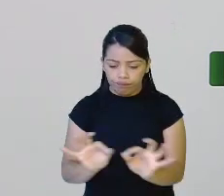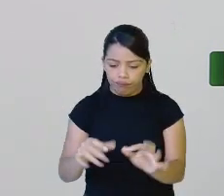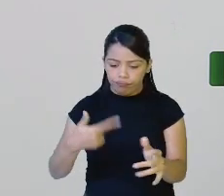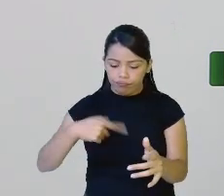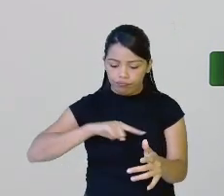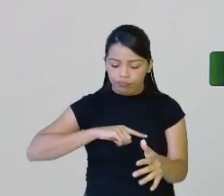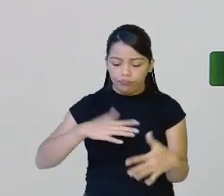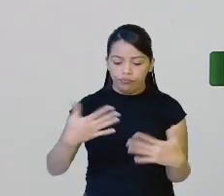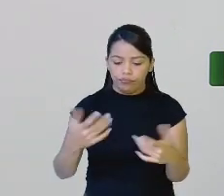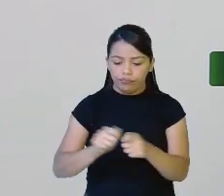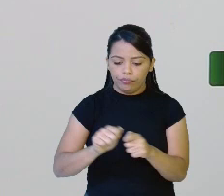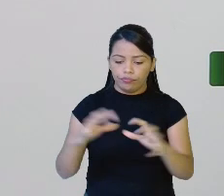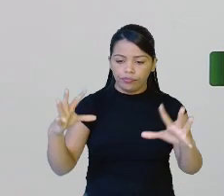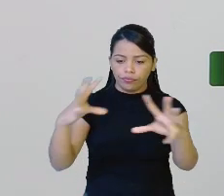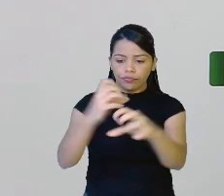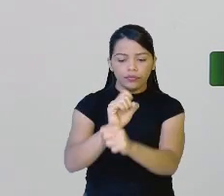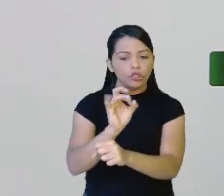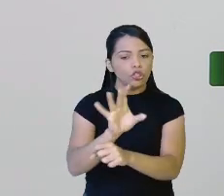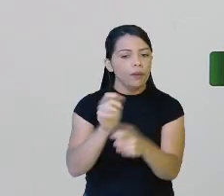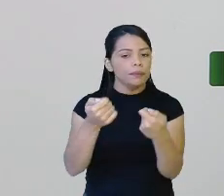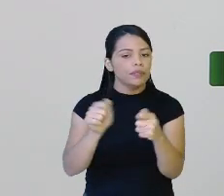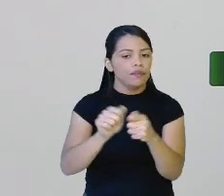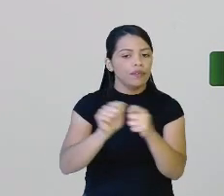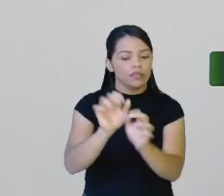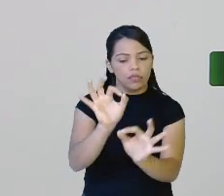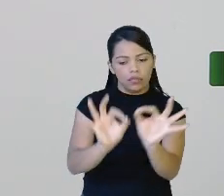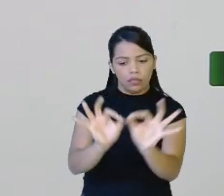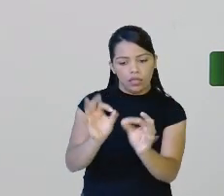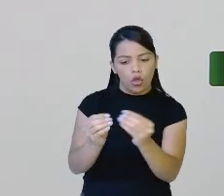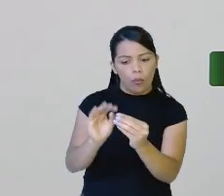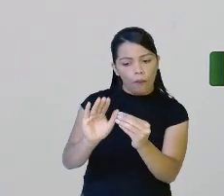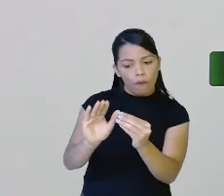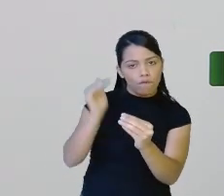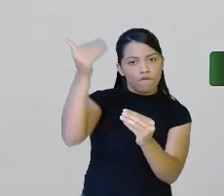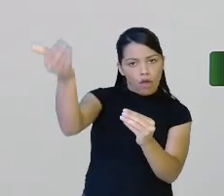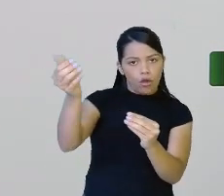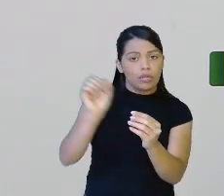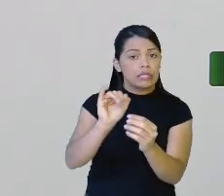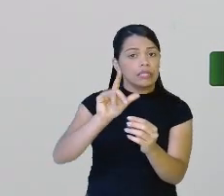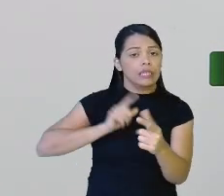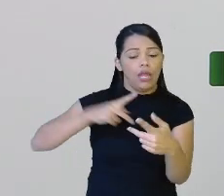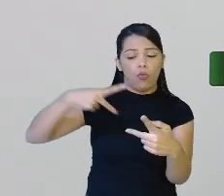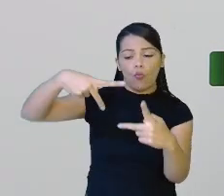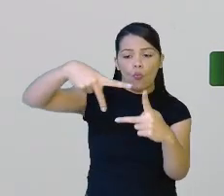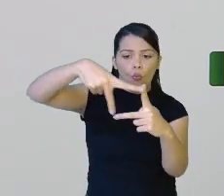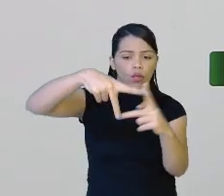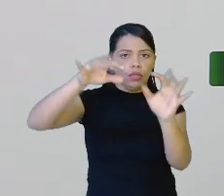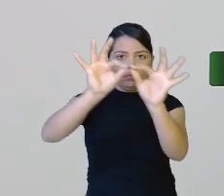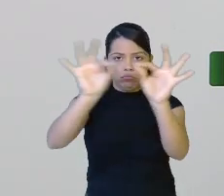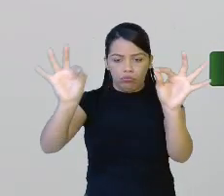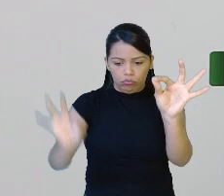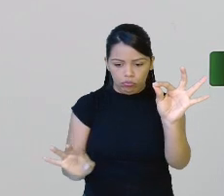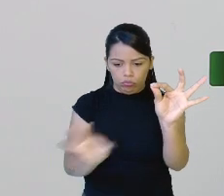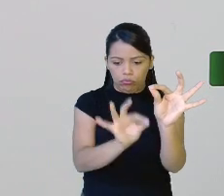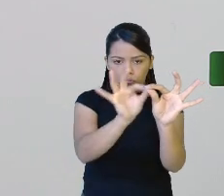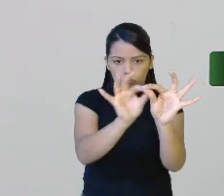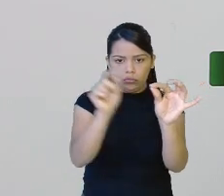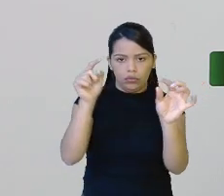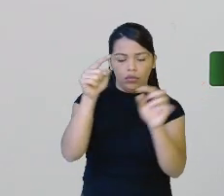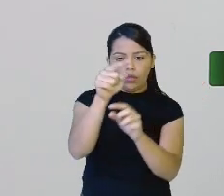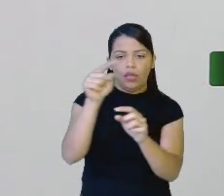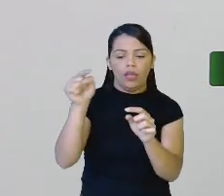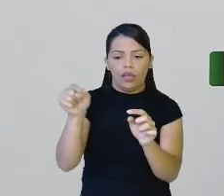a soma dele. Eu só preciso fazer a medição de fora. Se eu tenho um quadrado onde cada lado mede